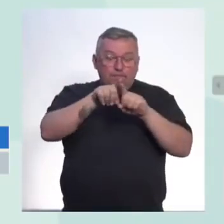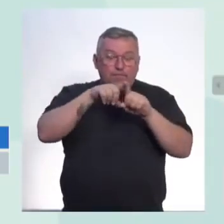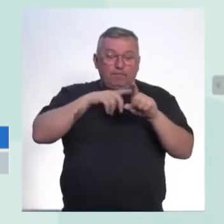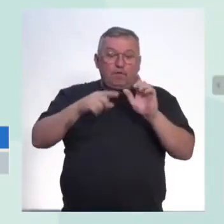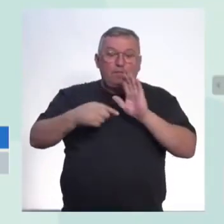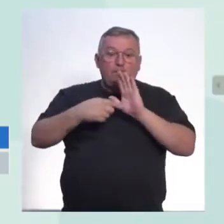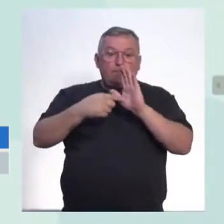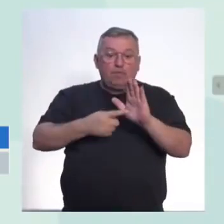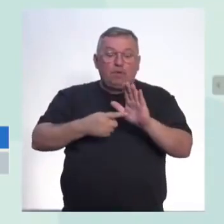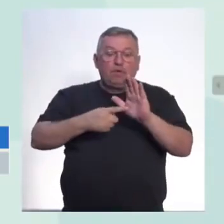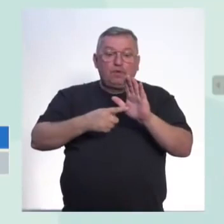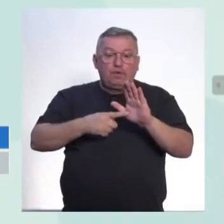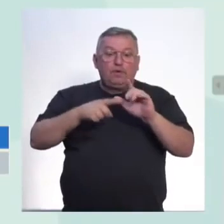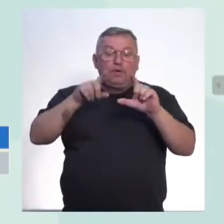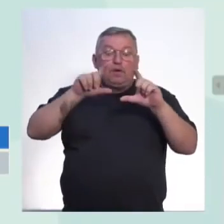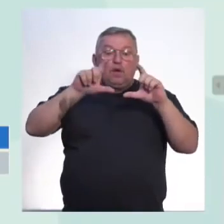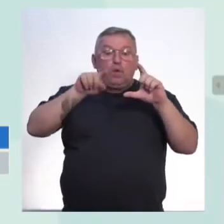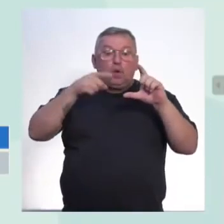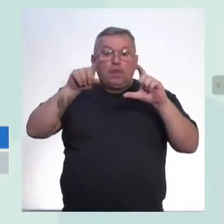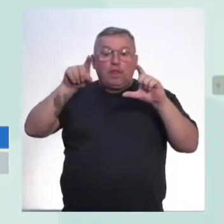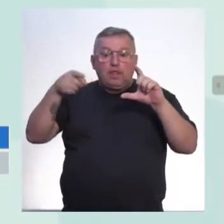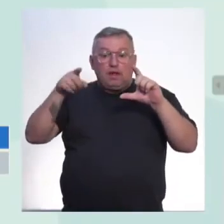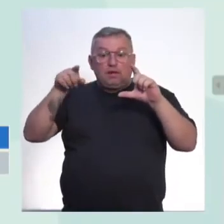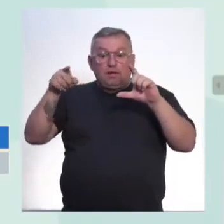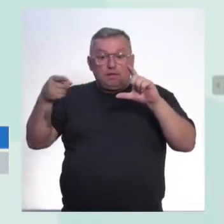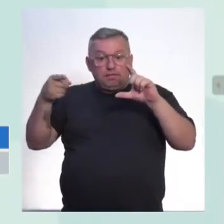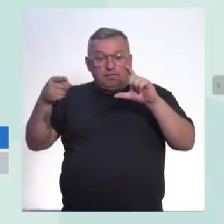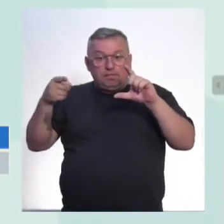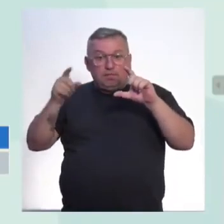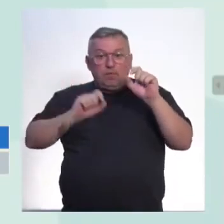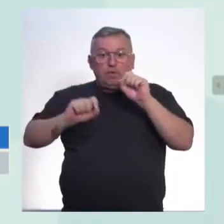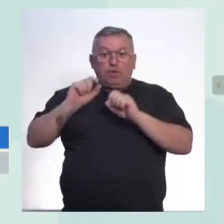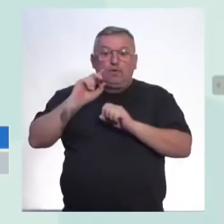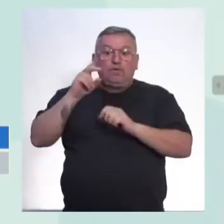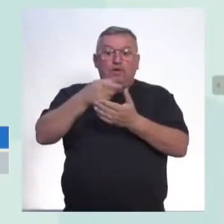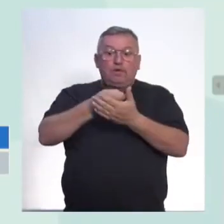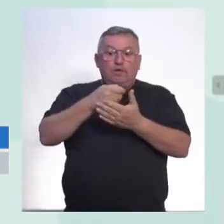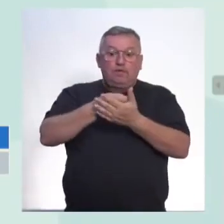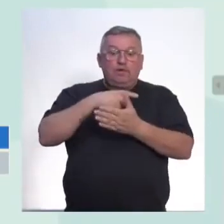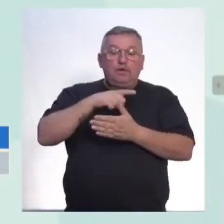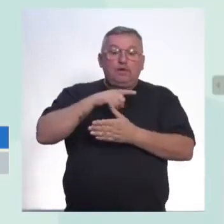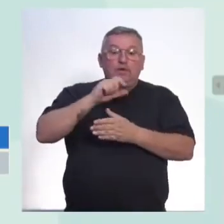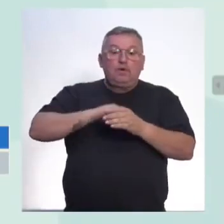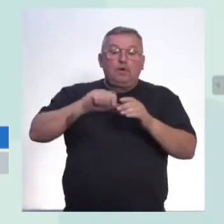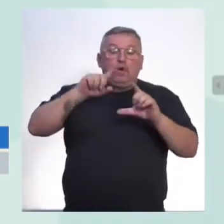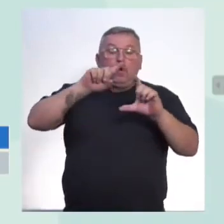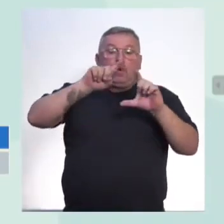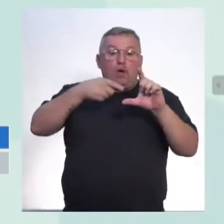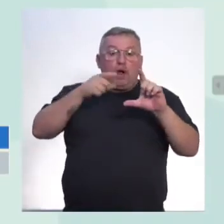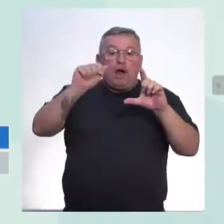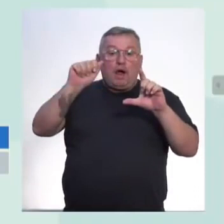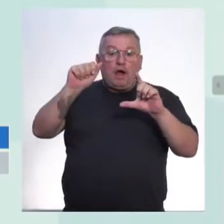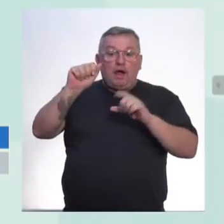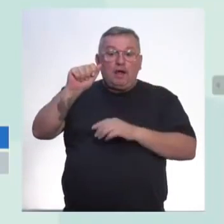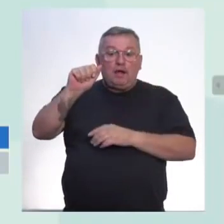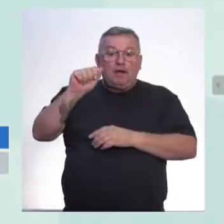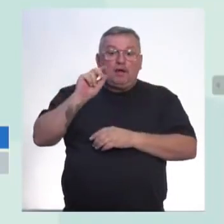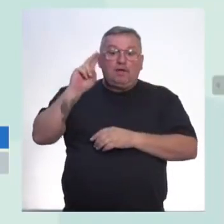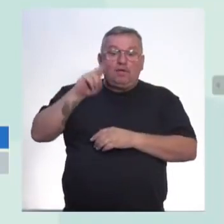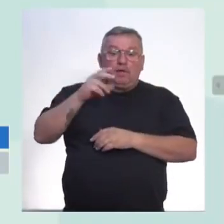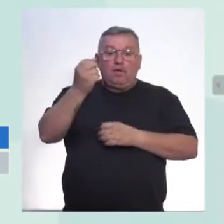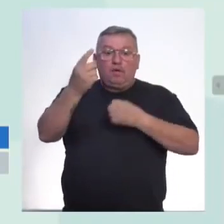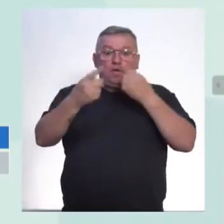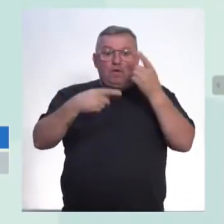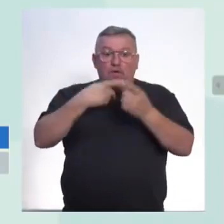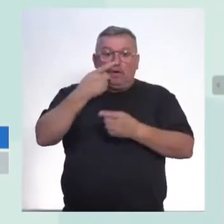aparecem as coordenadas dele. O que a gente vai insistir? Tudo bem? Então temos aqui as coordenadas do ponto A. Eu percebi que alguns falaram no